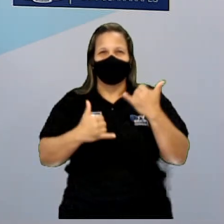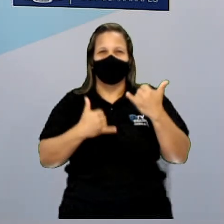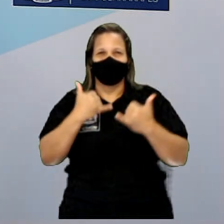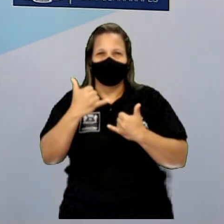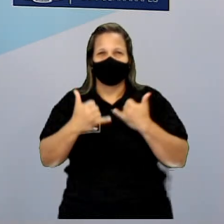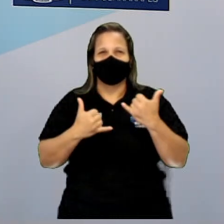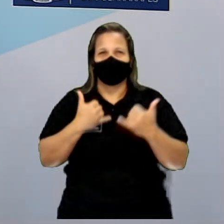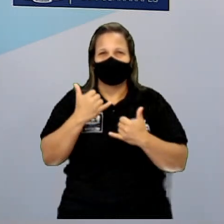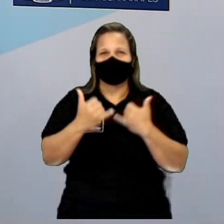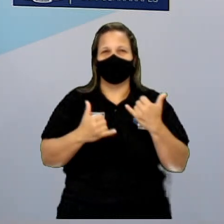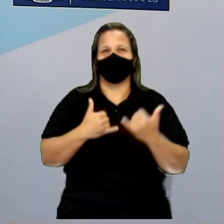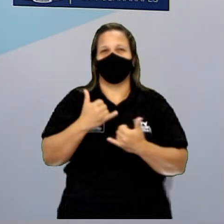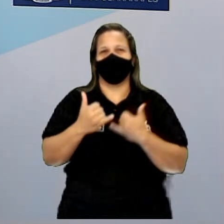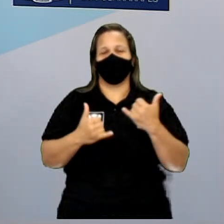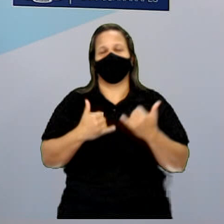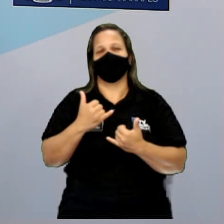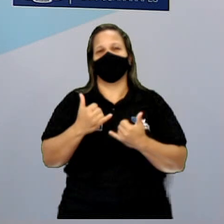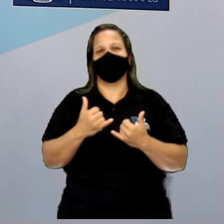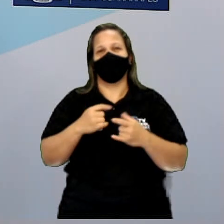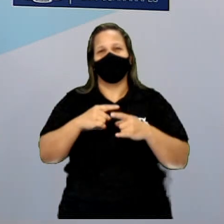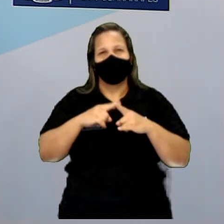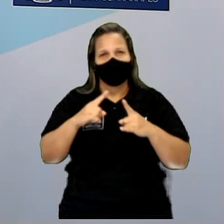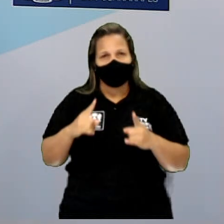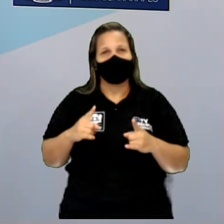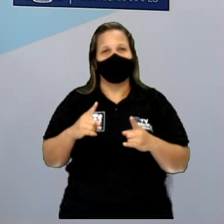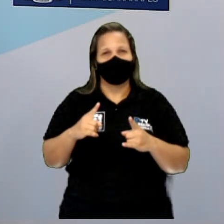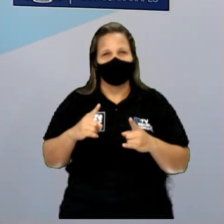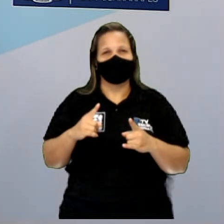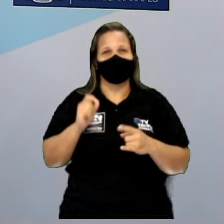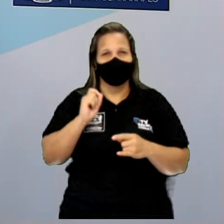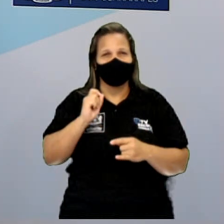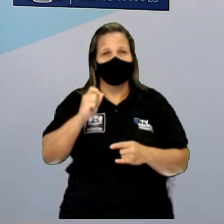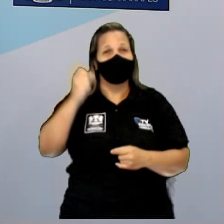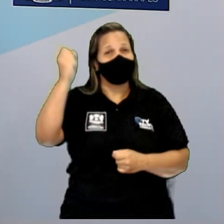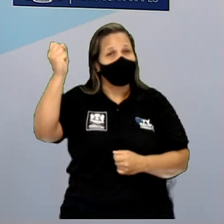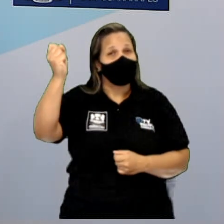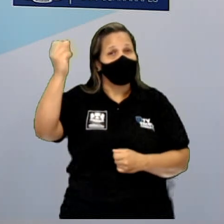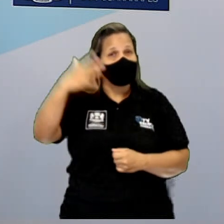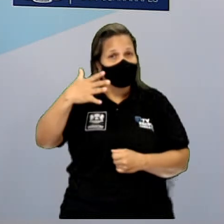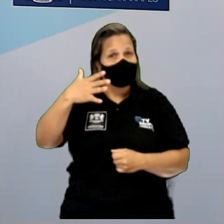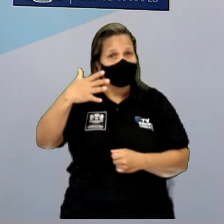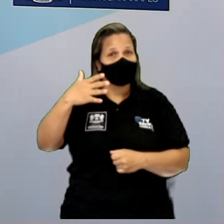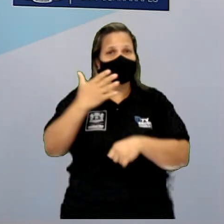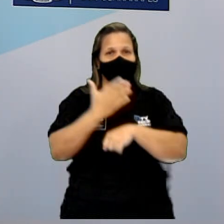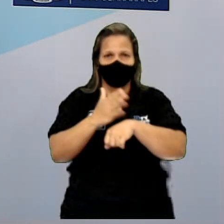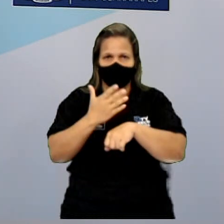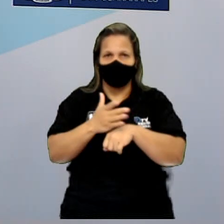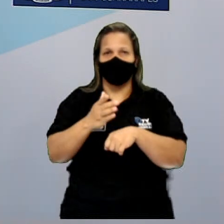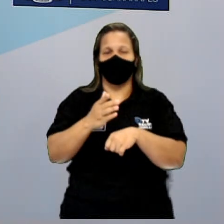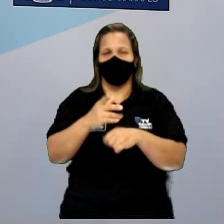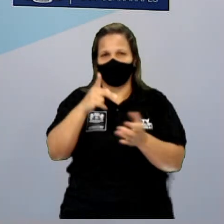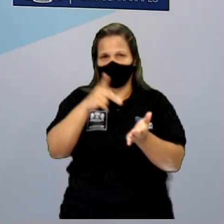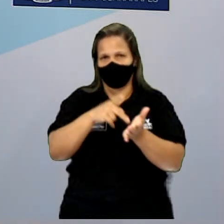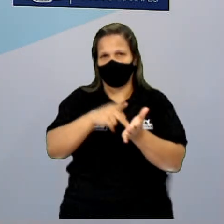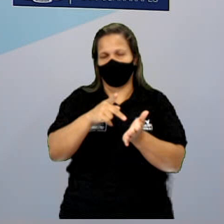mas reforça um pouco dessa ideia de que a luz branca é composta por todas as cores, certo?